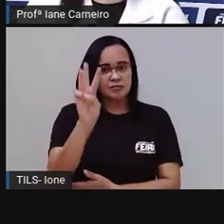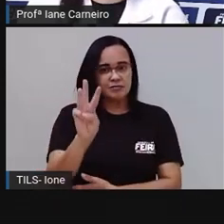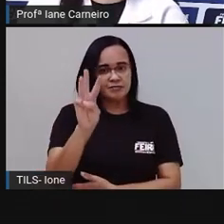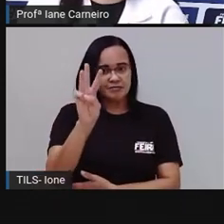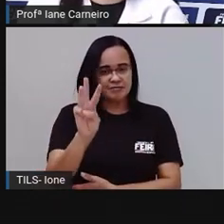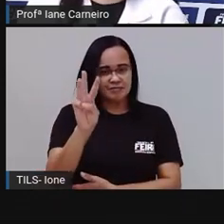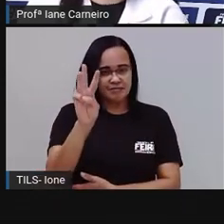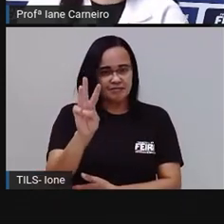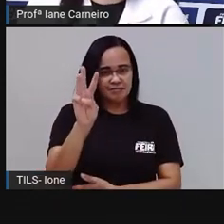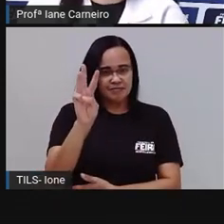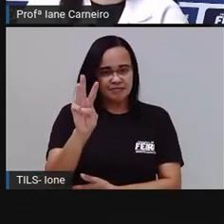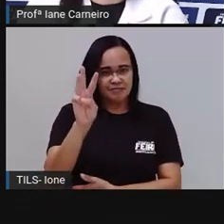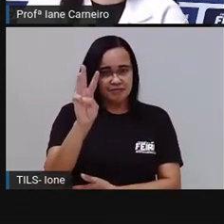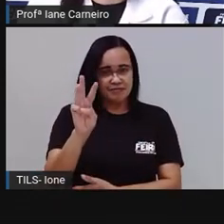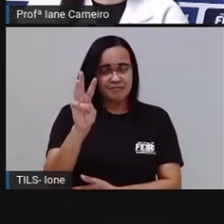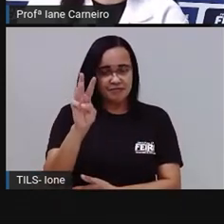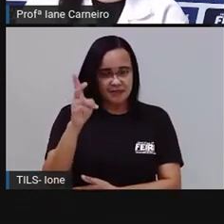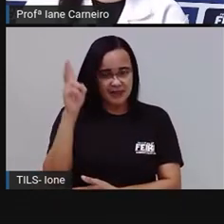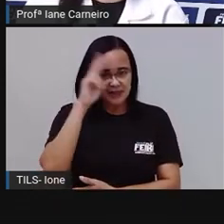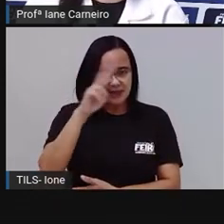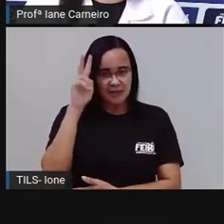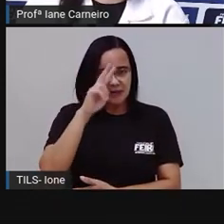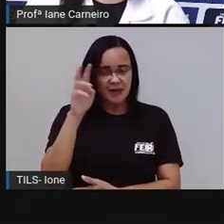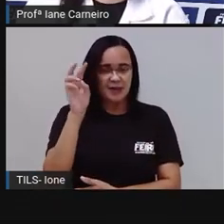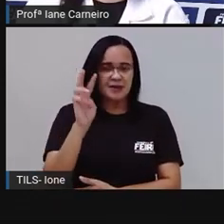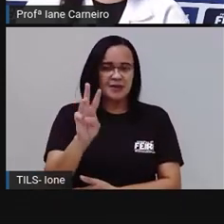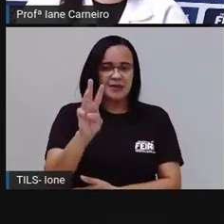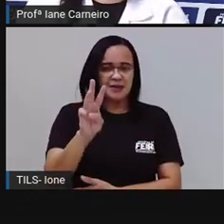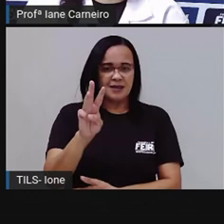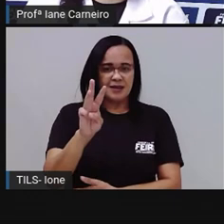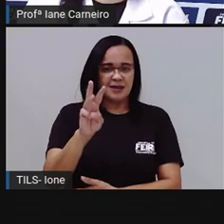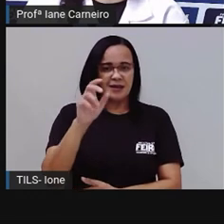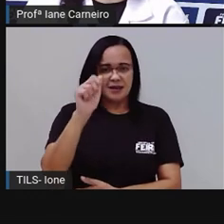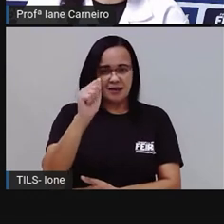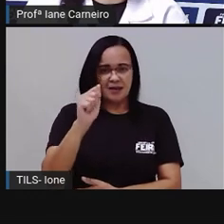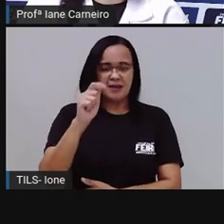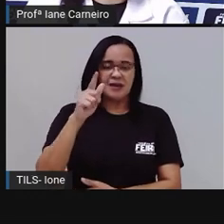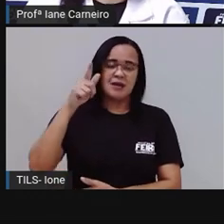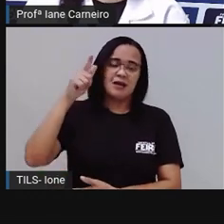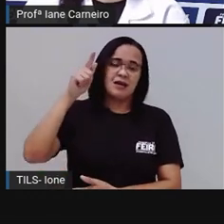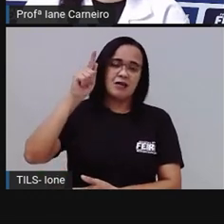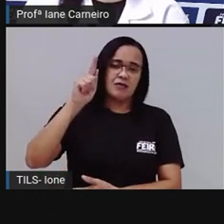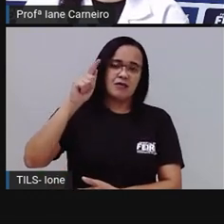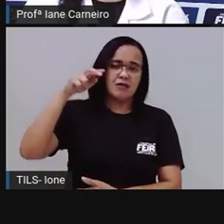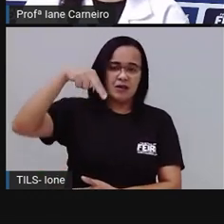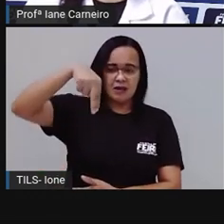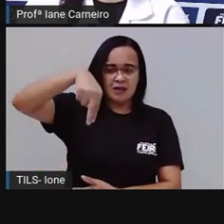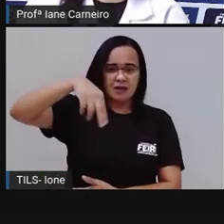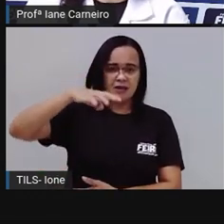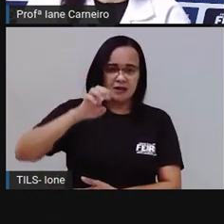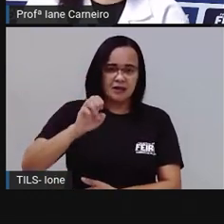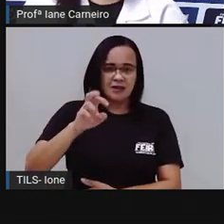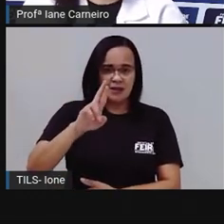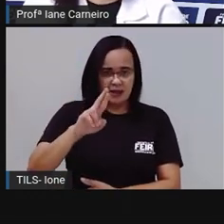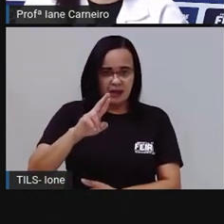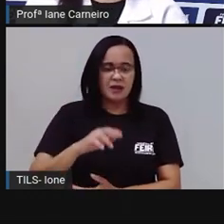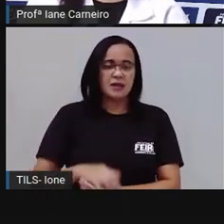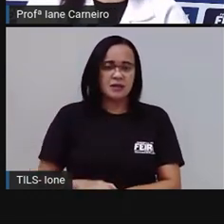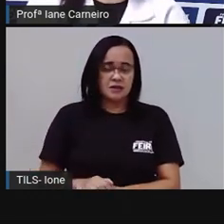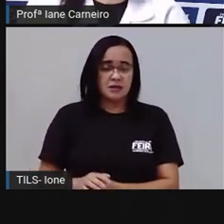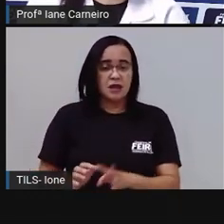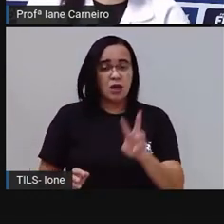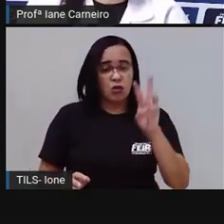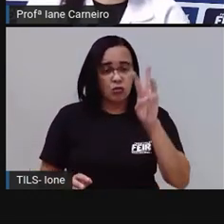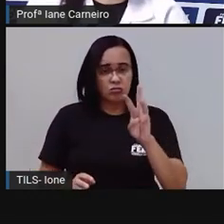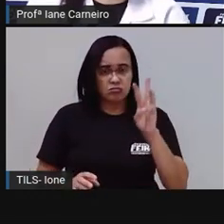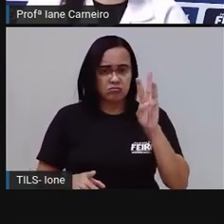falou sobre você, com vocês, sobre o alfabeto, que agora com a nova regra, o W, ele tem o som de U, né? Então